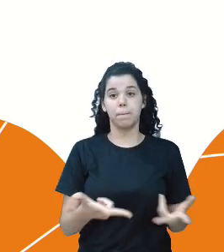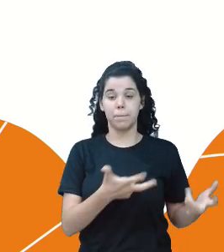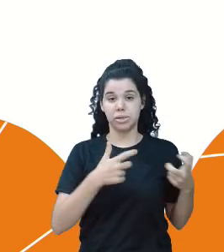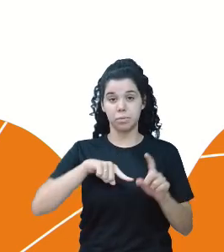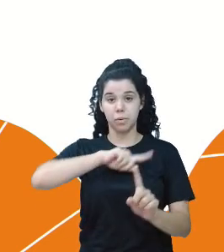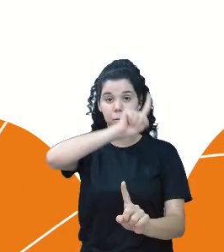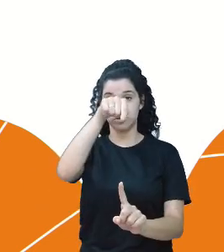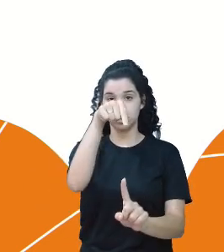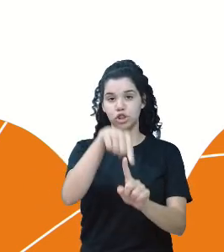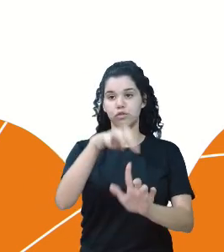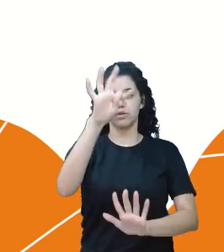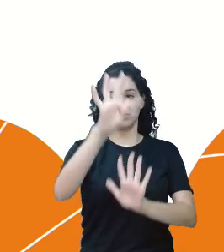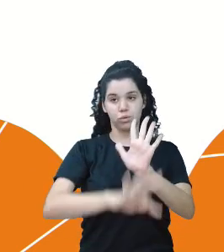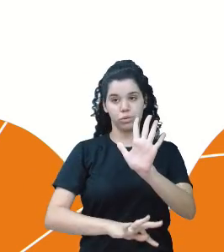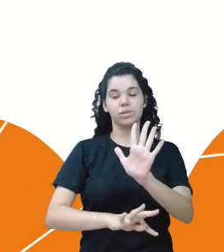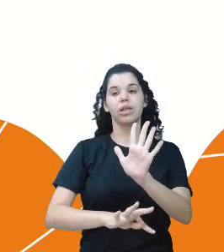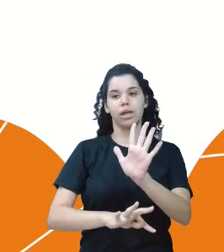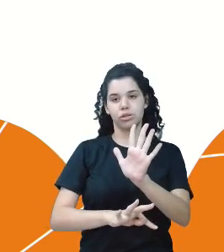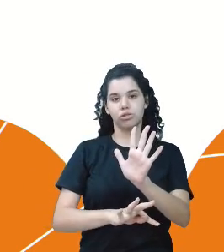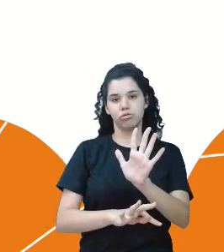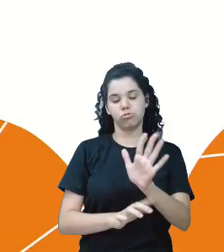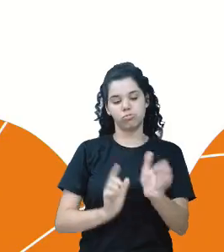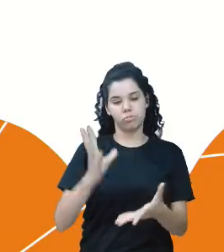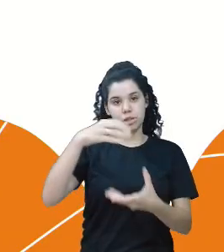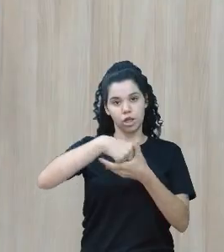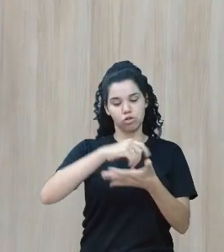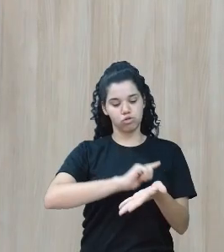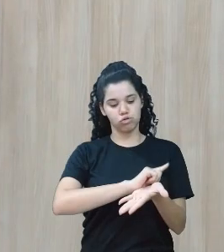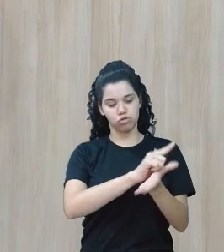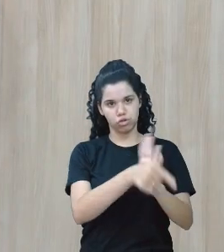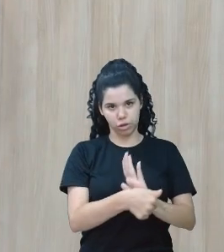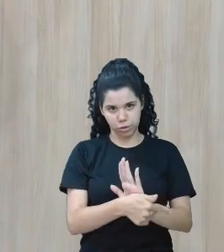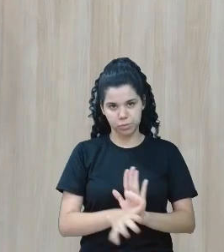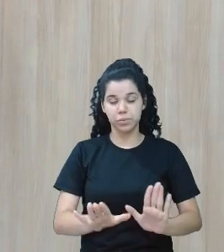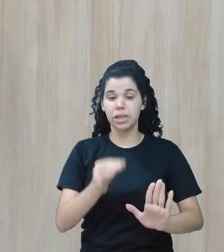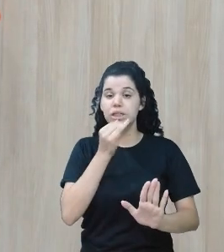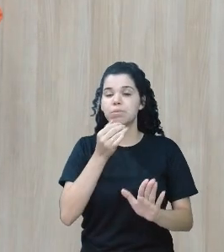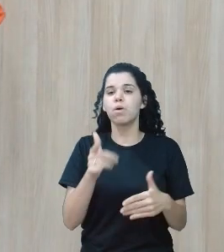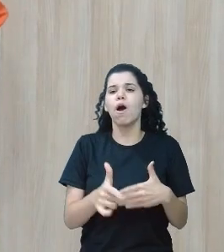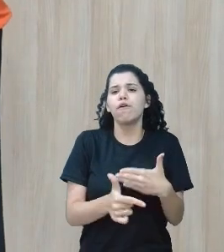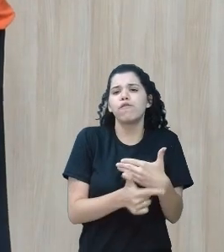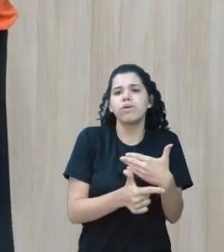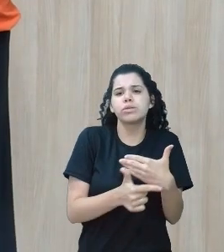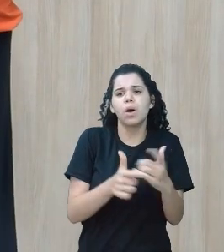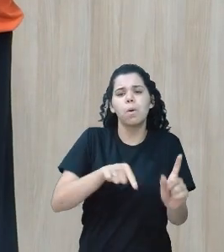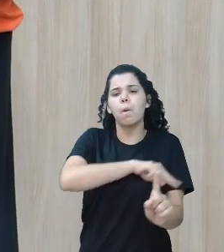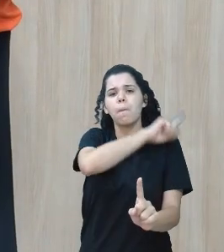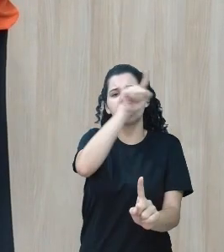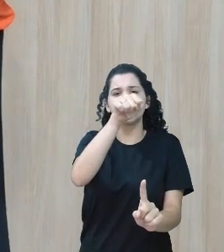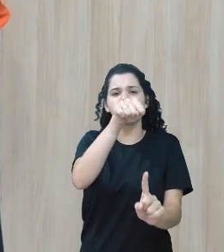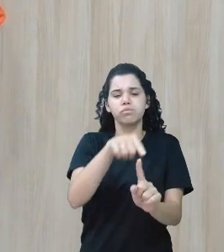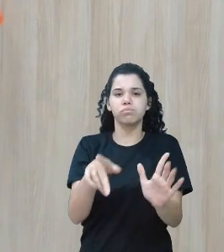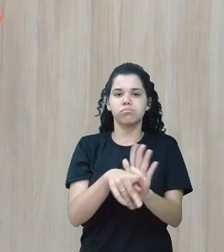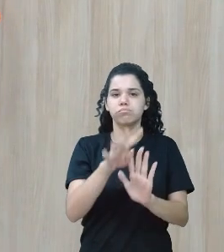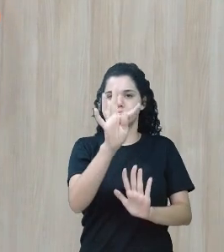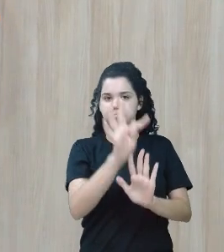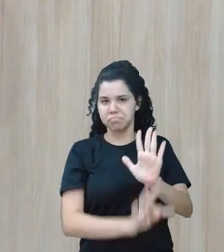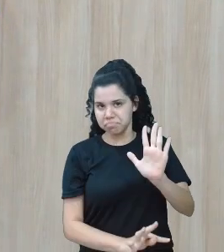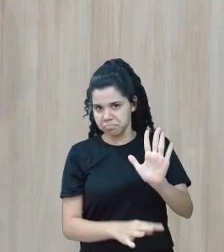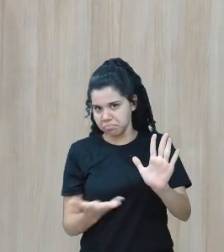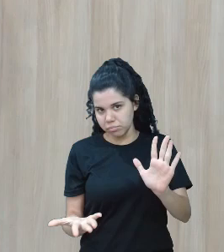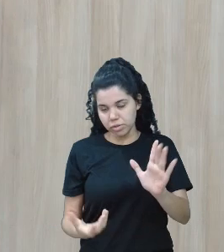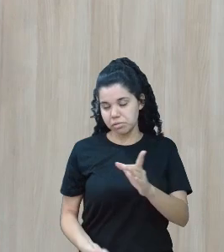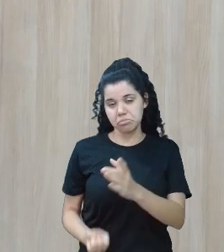gêneros. Finalidade, ou seja, para que servem determinados textos. Para que